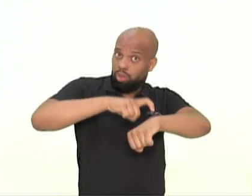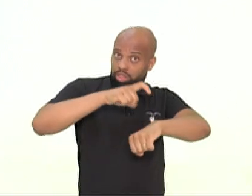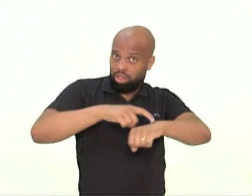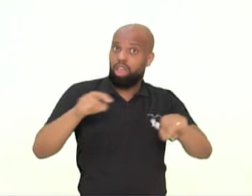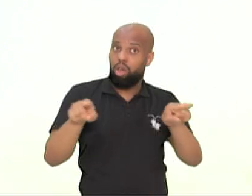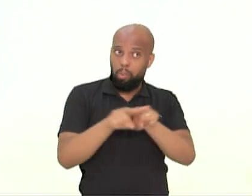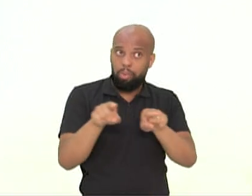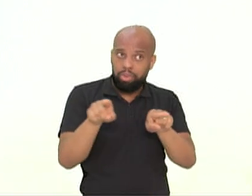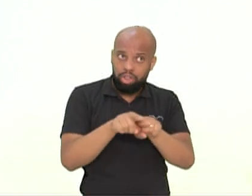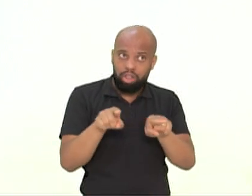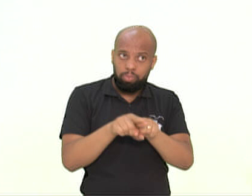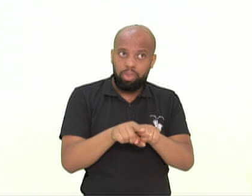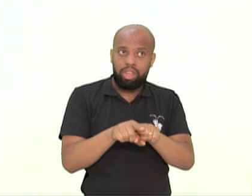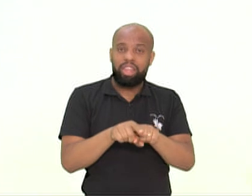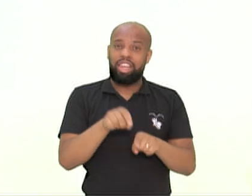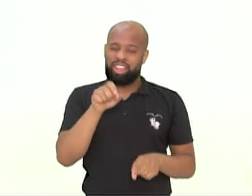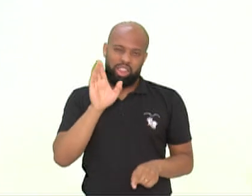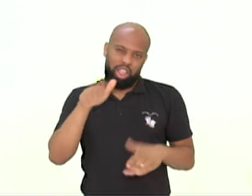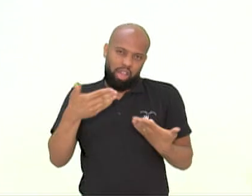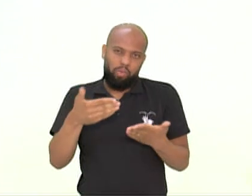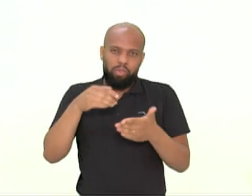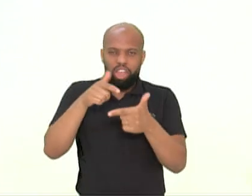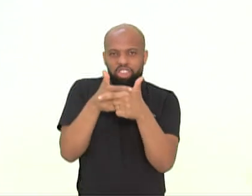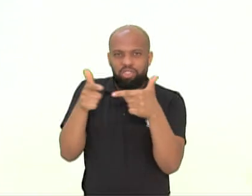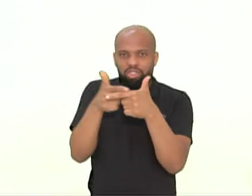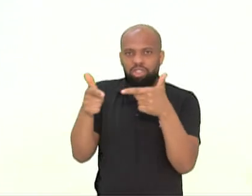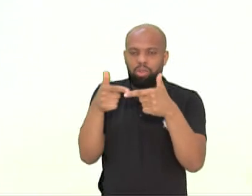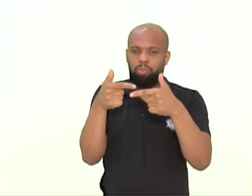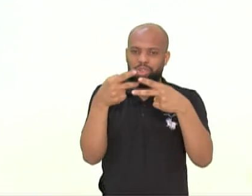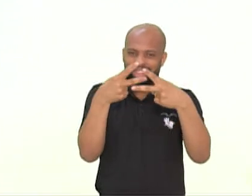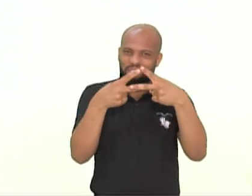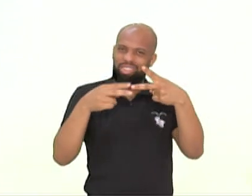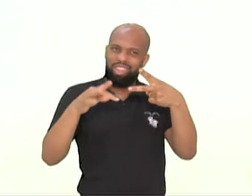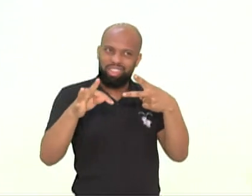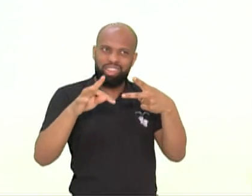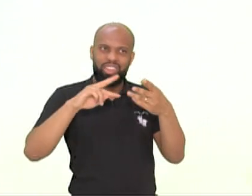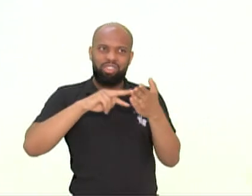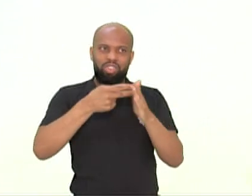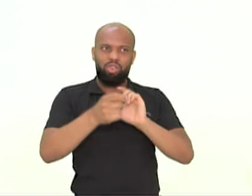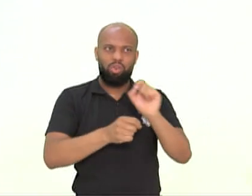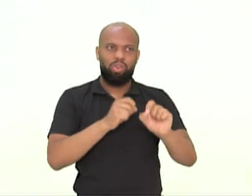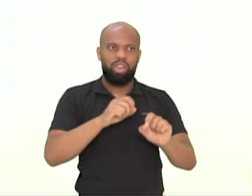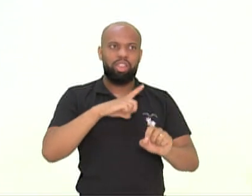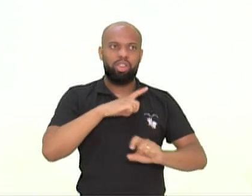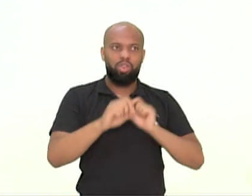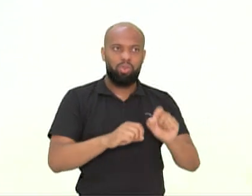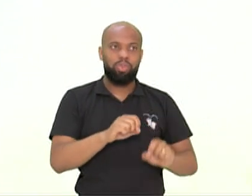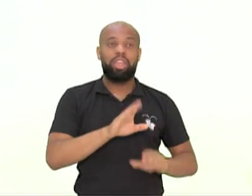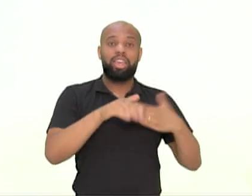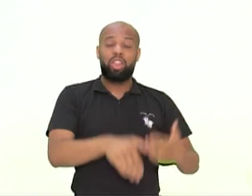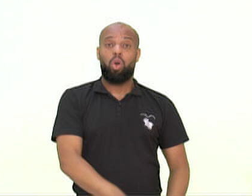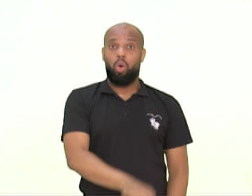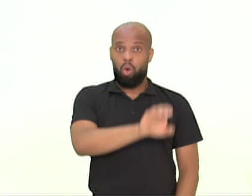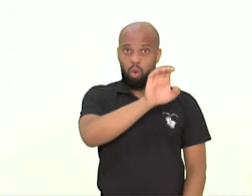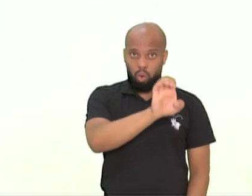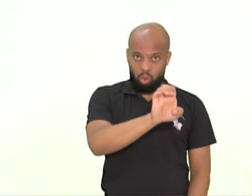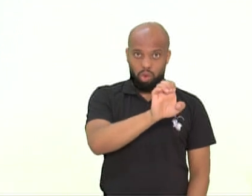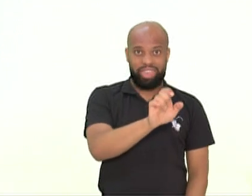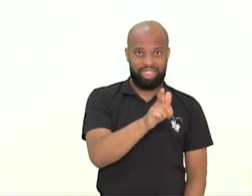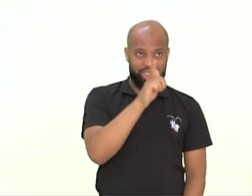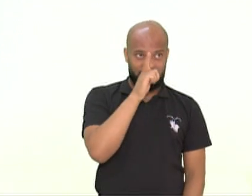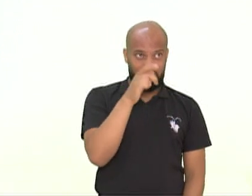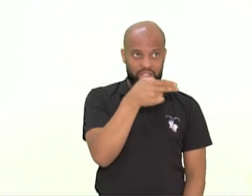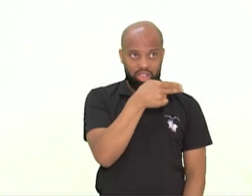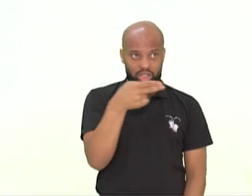pelo tempo, é o seguinte: a tensão induzida é igual à variação desse